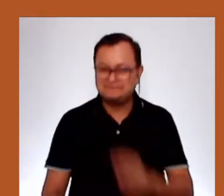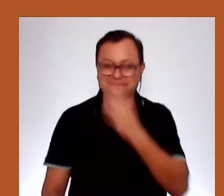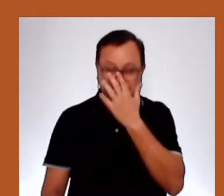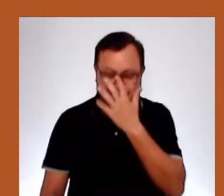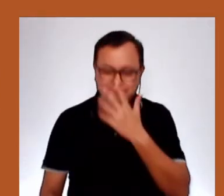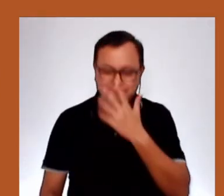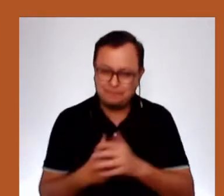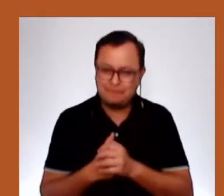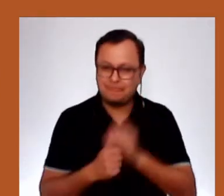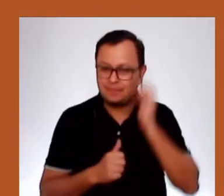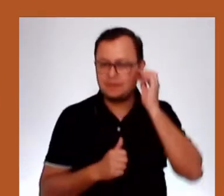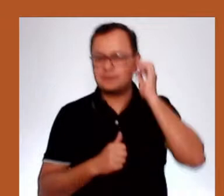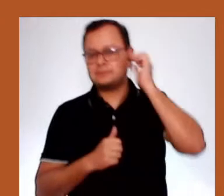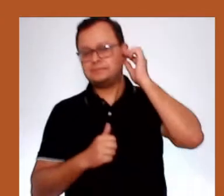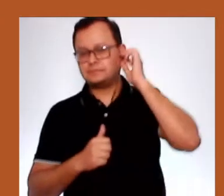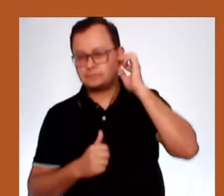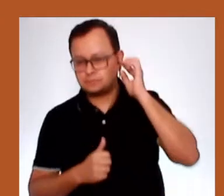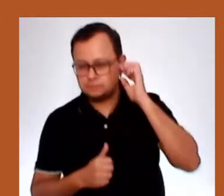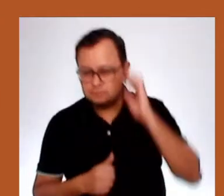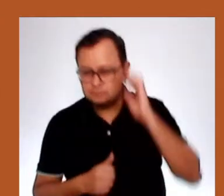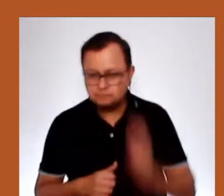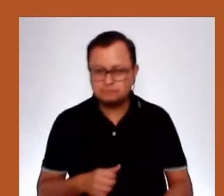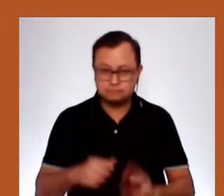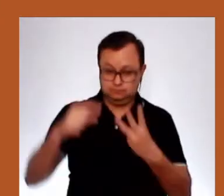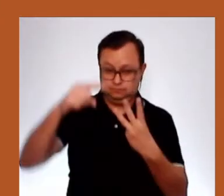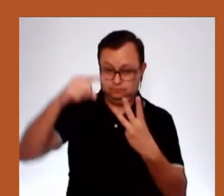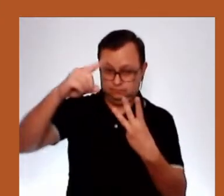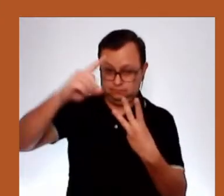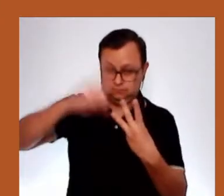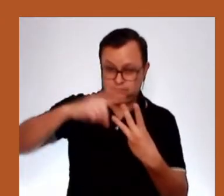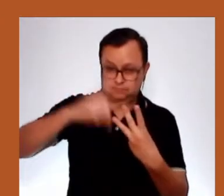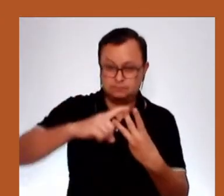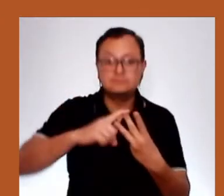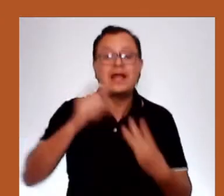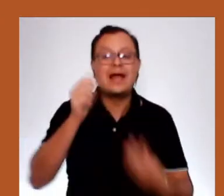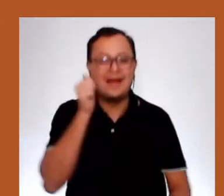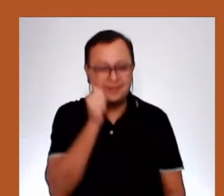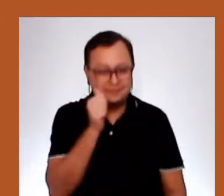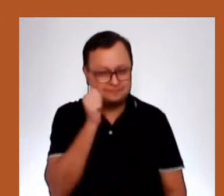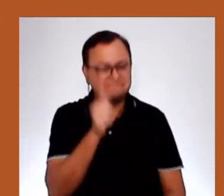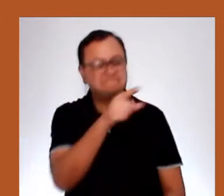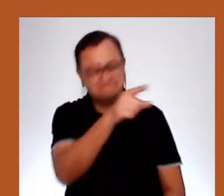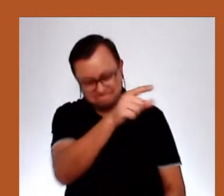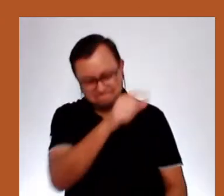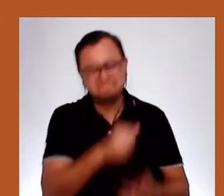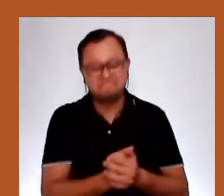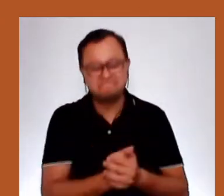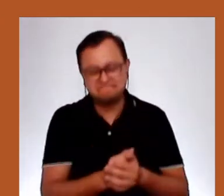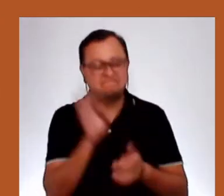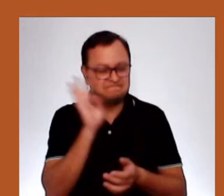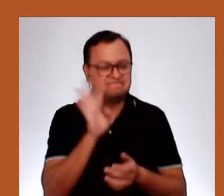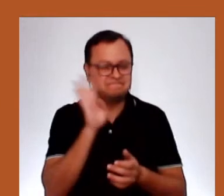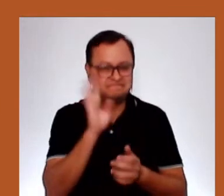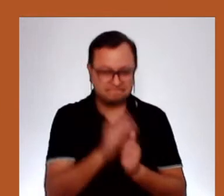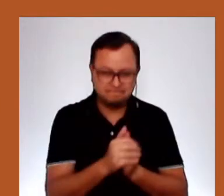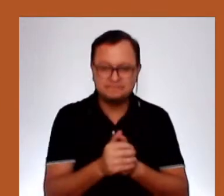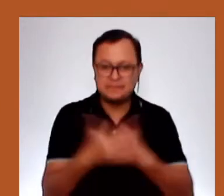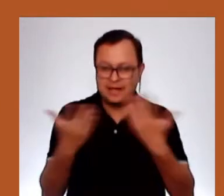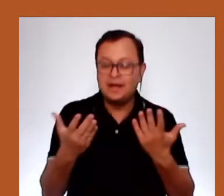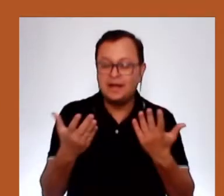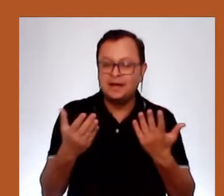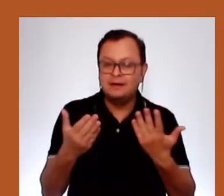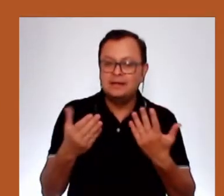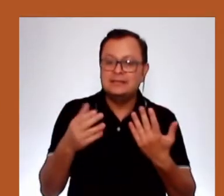Não. O que eu acho interessante disso é que essa abordagem, ela não exclui nada, né? Ela